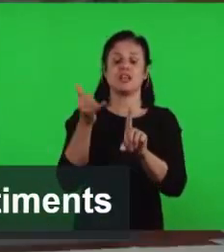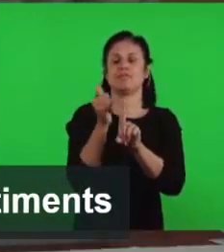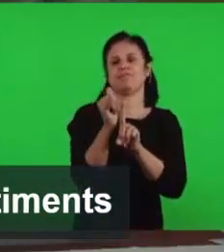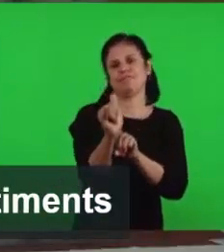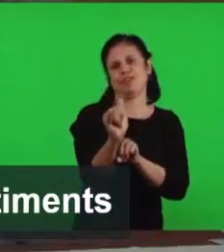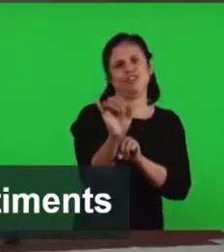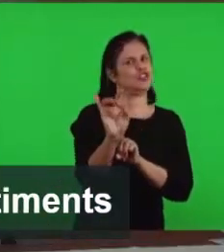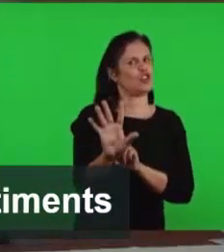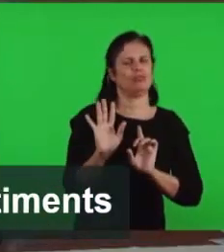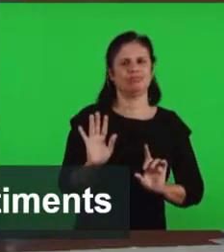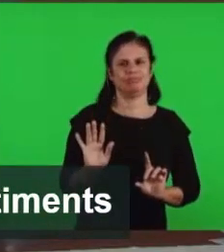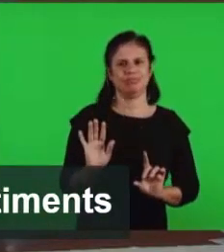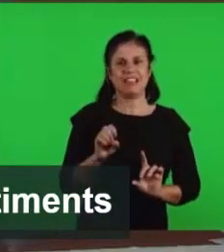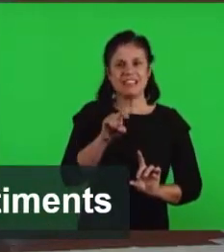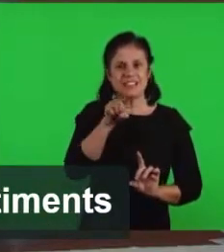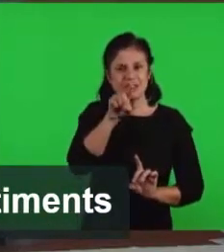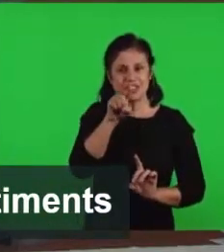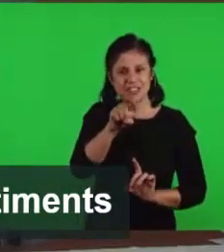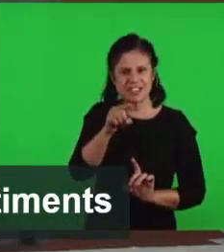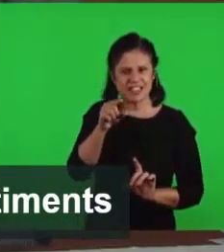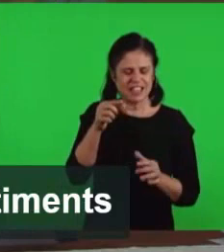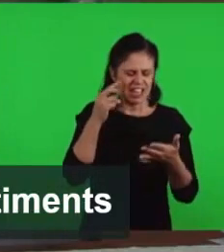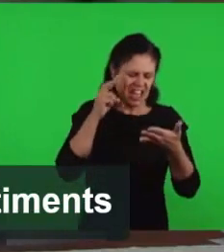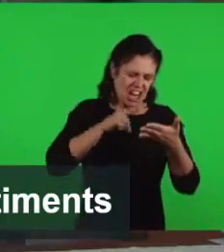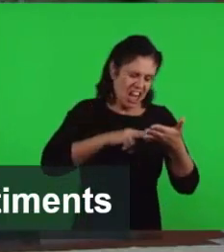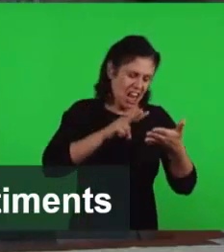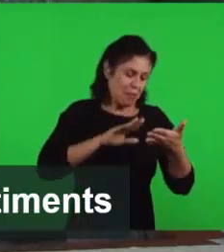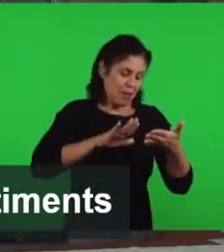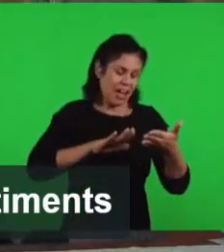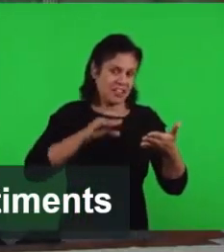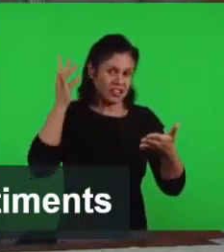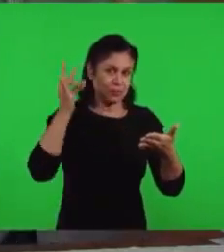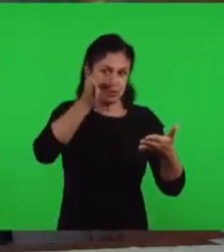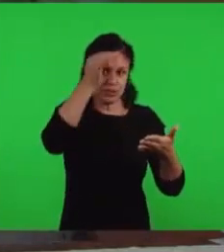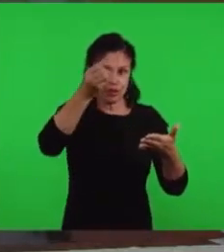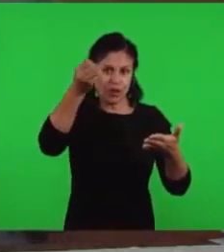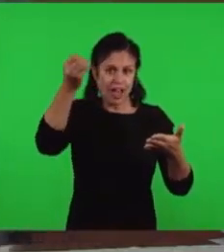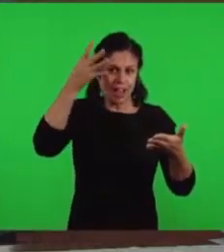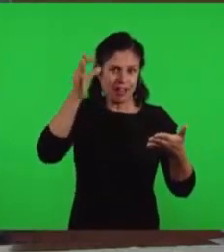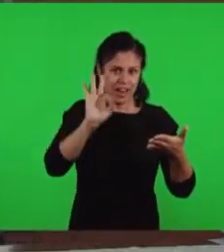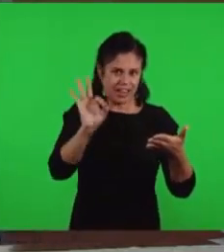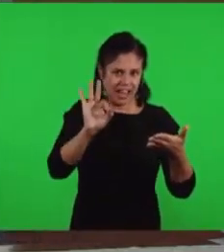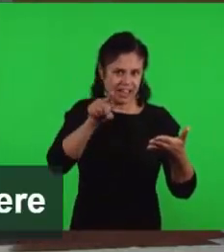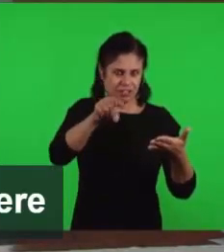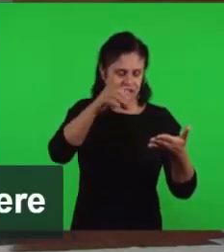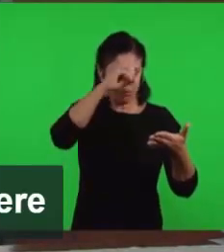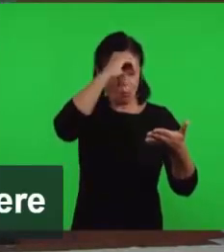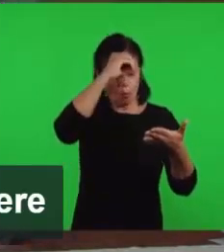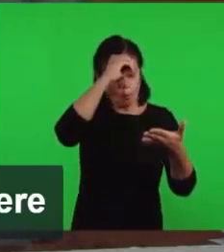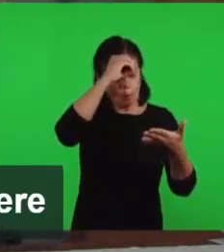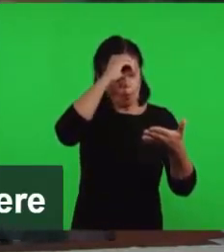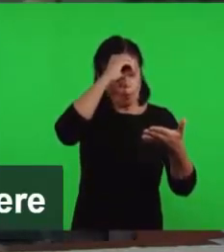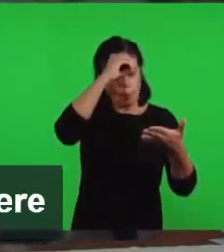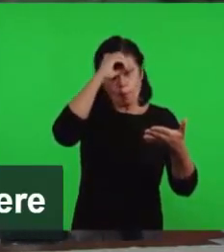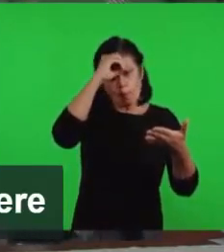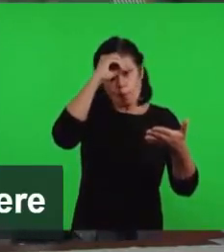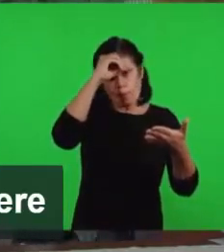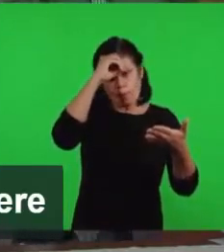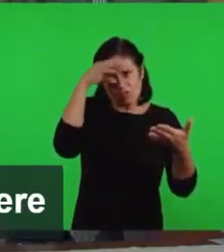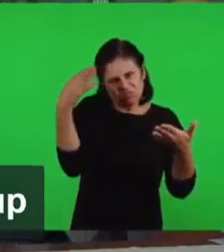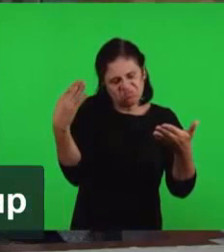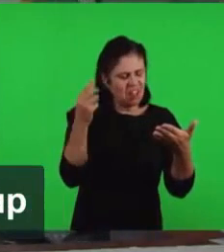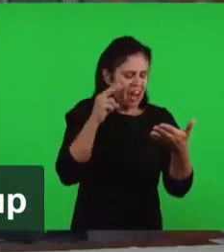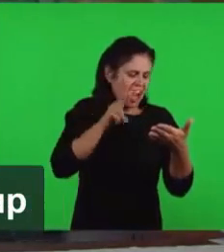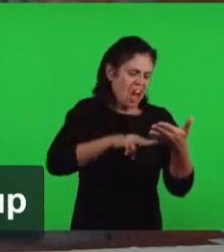então se ele não entrar pelo Espírito porque são compartimentos eles não compartimento aqui Trombetas ele entra nos